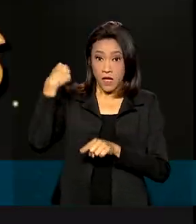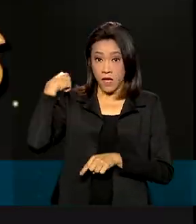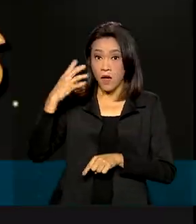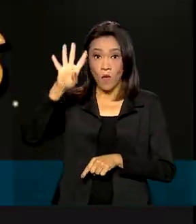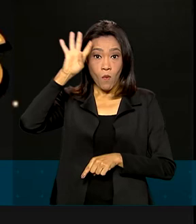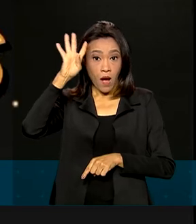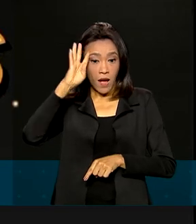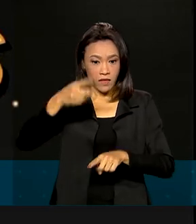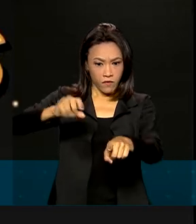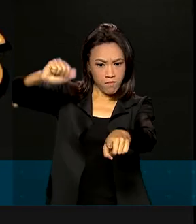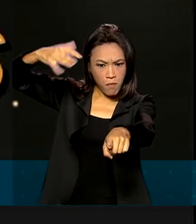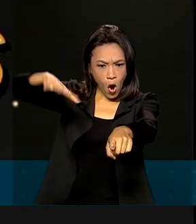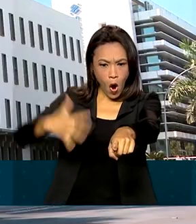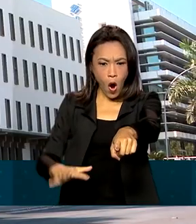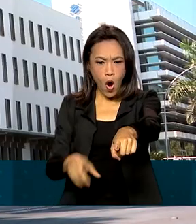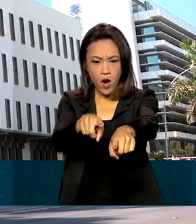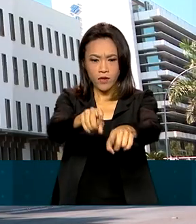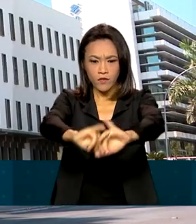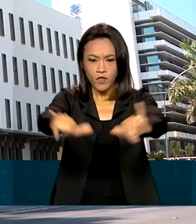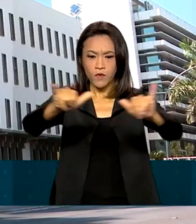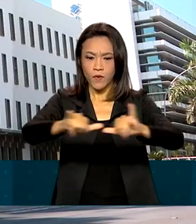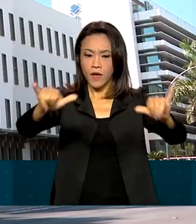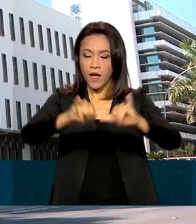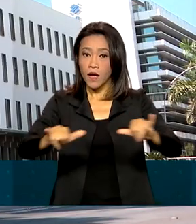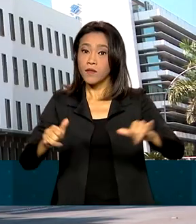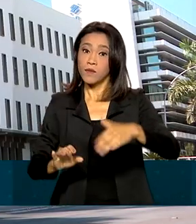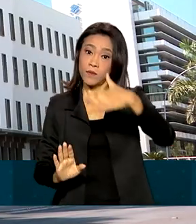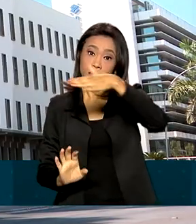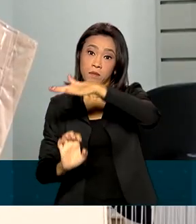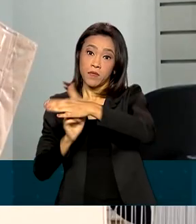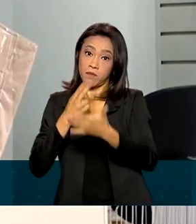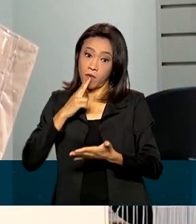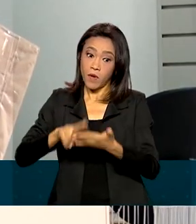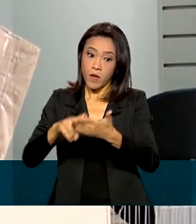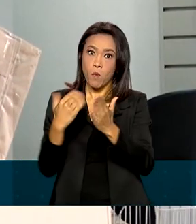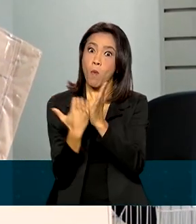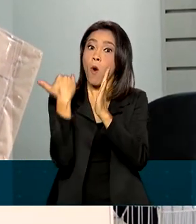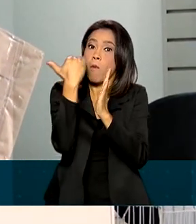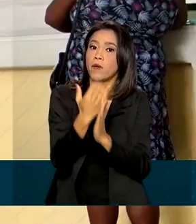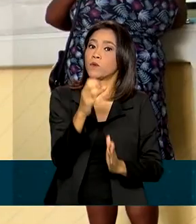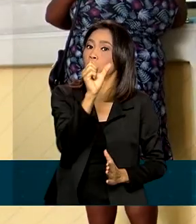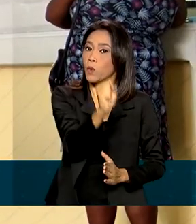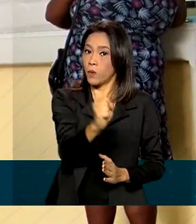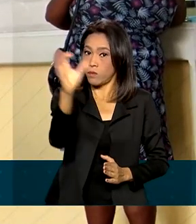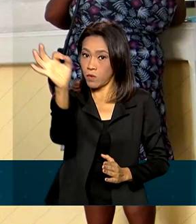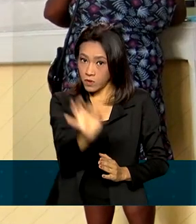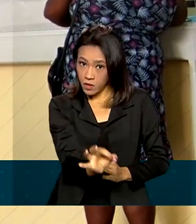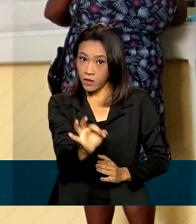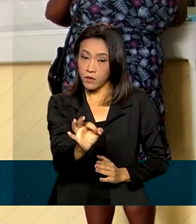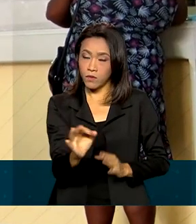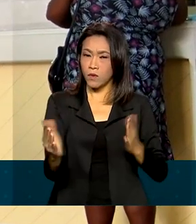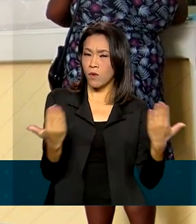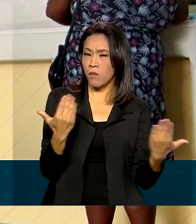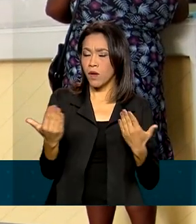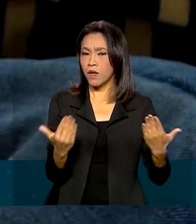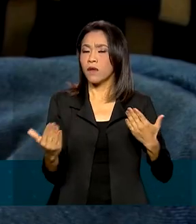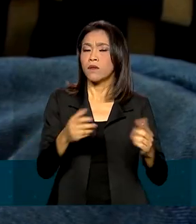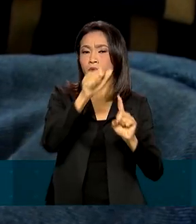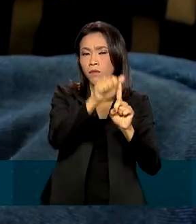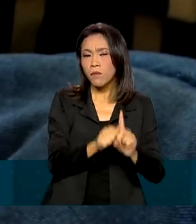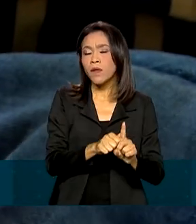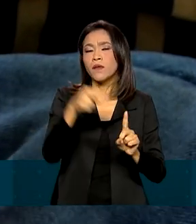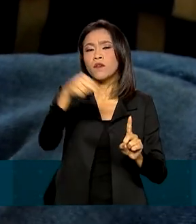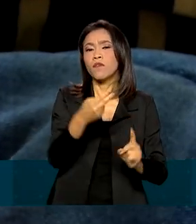campanha Black de Milhões dos Correios prevê um aumento de 8% no envio de encomendas em relação a novembro do ano passado.